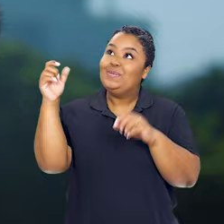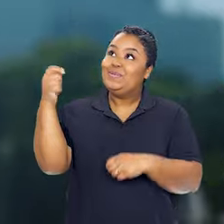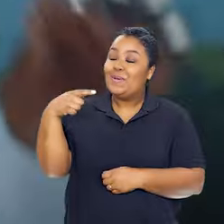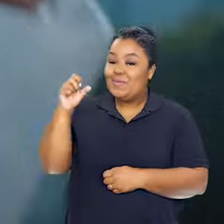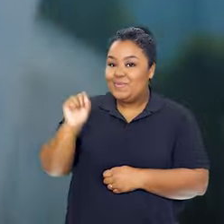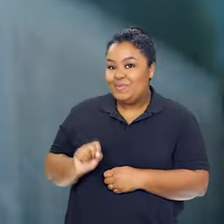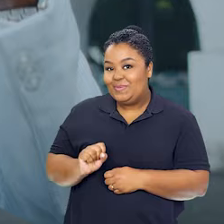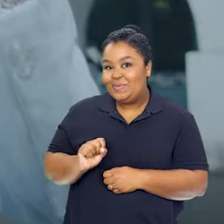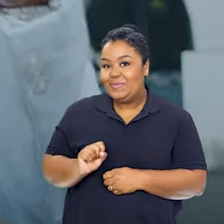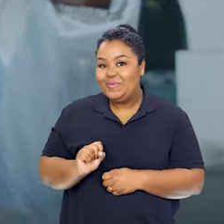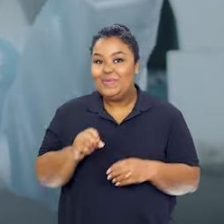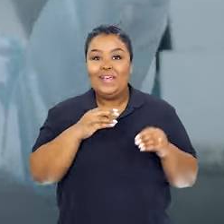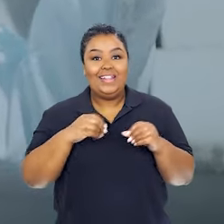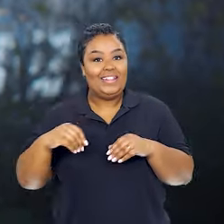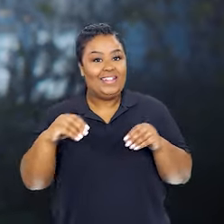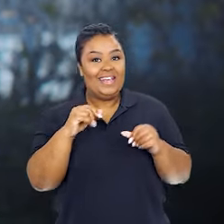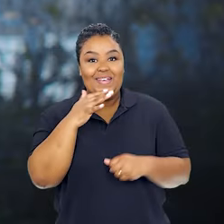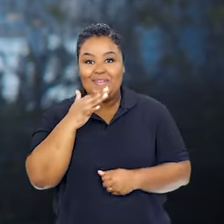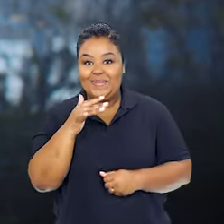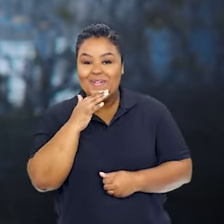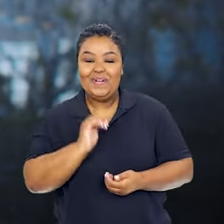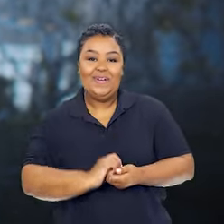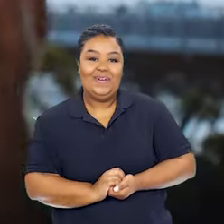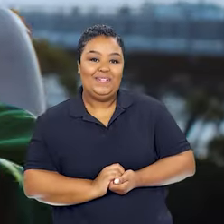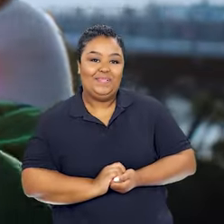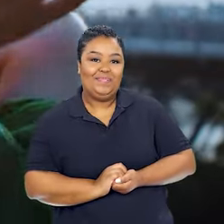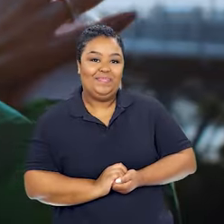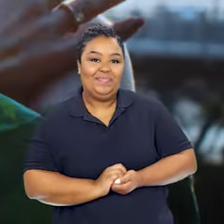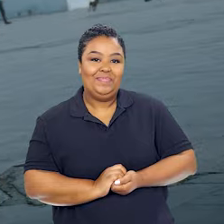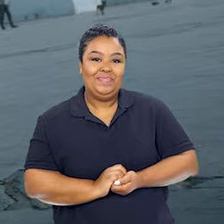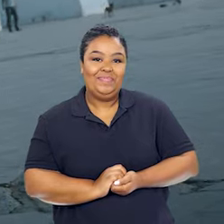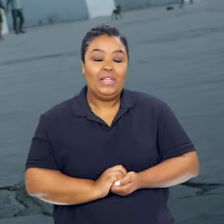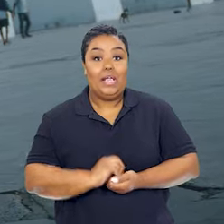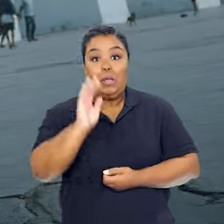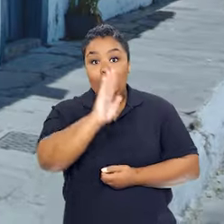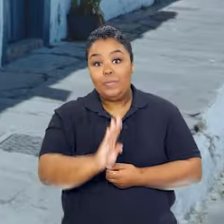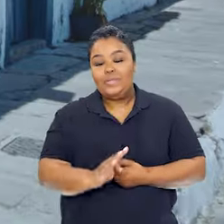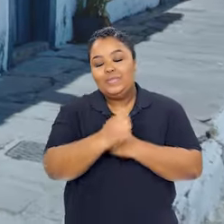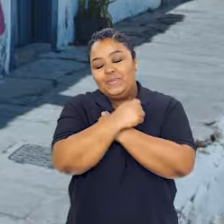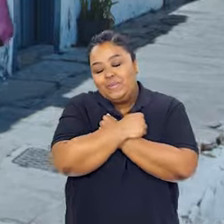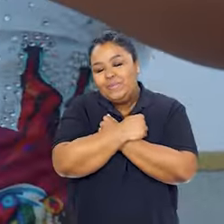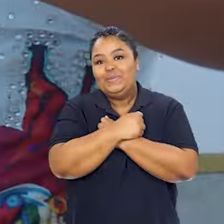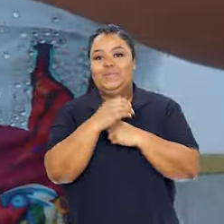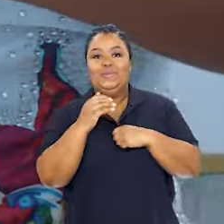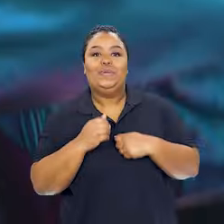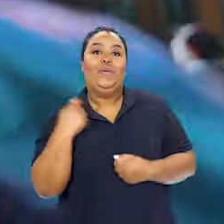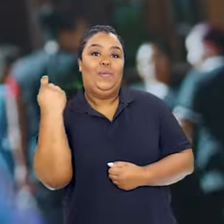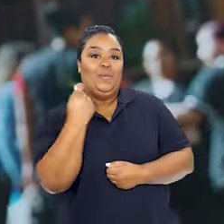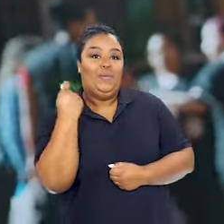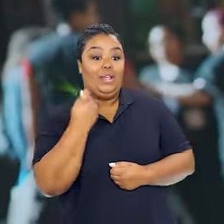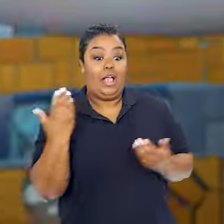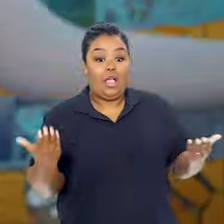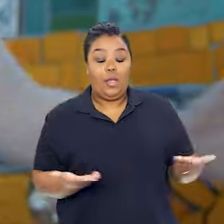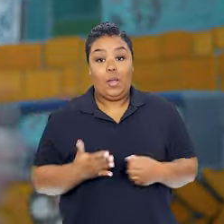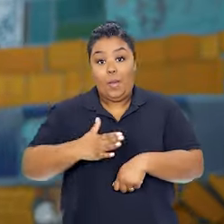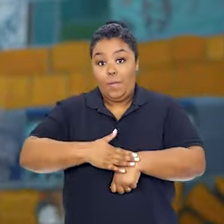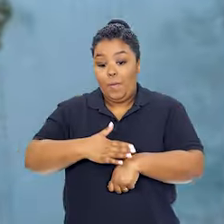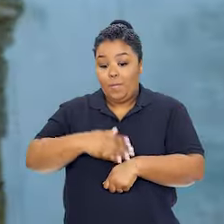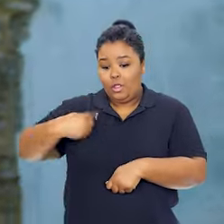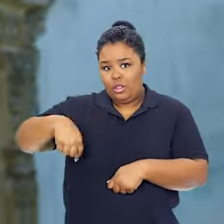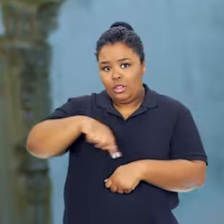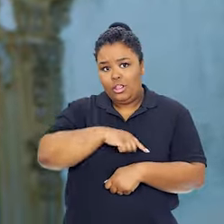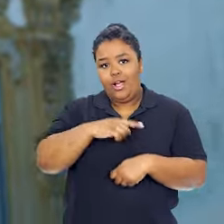Sul, céu, sol, sul, terra e cor. O Brasil abraçou o Rio Grande do Sul e